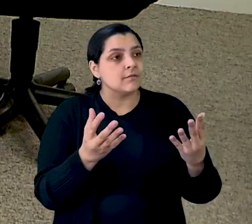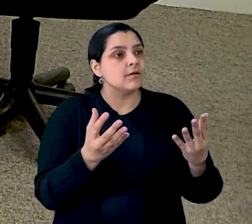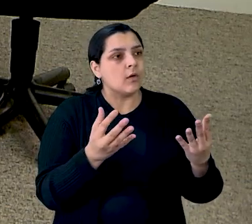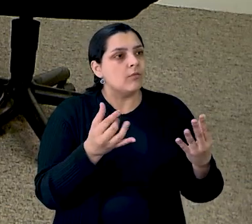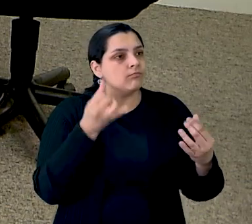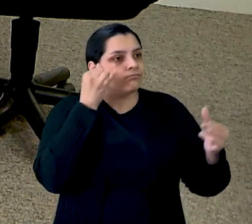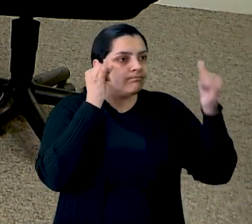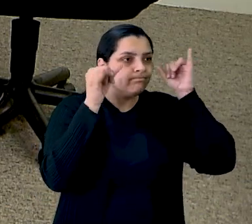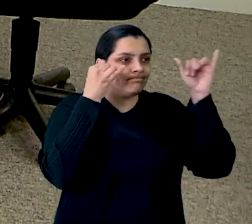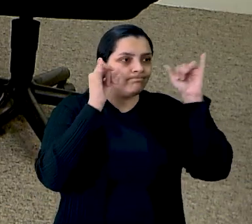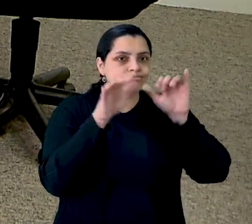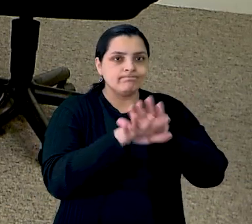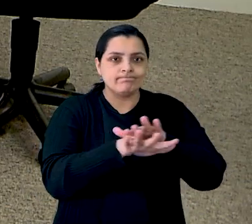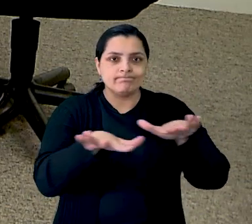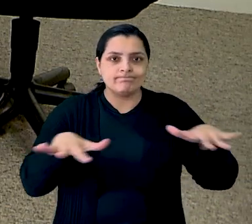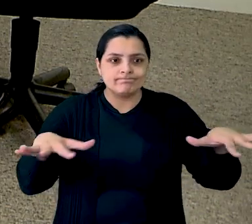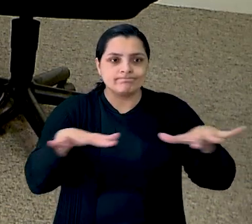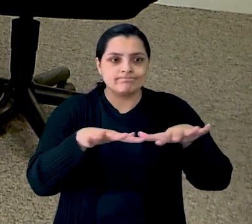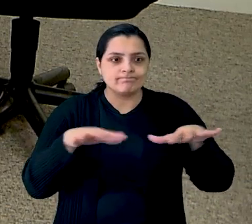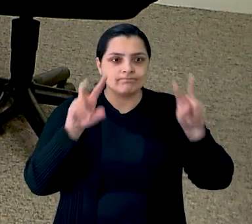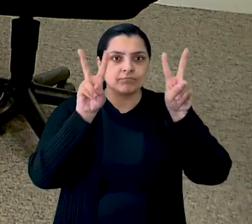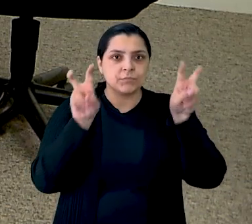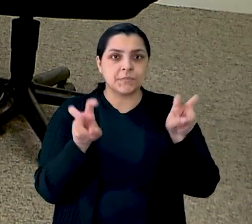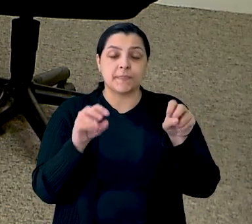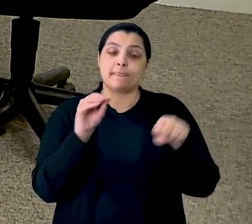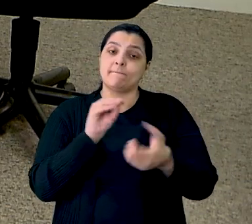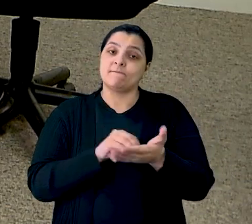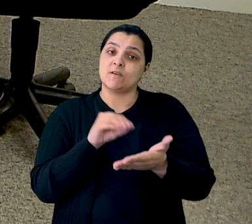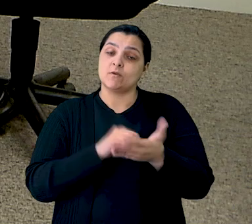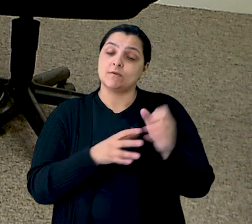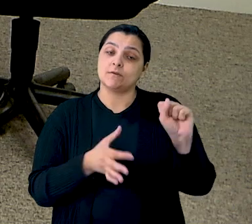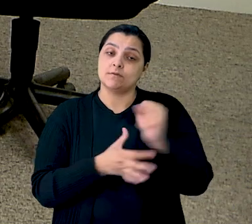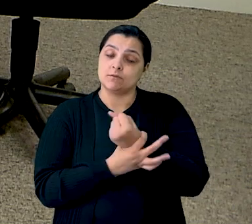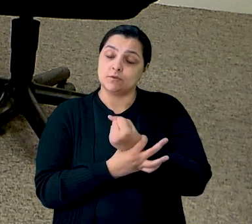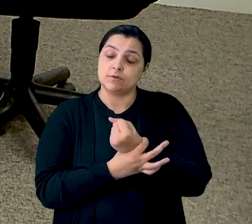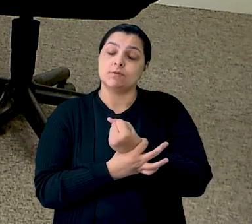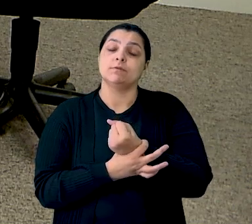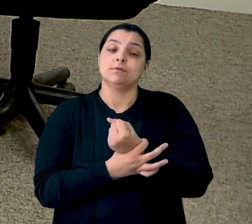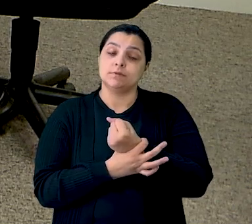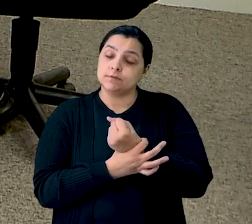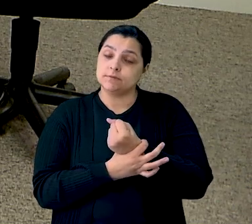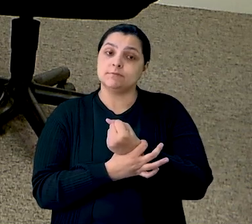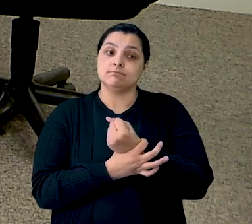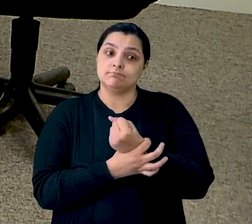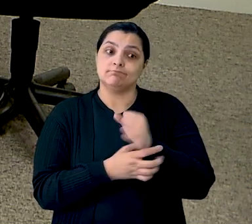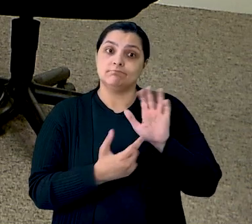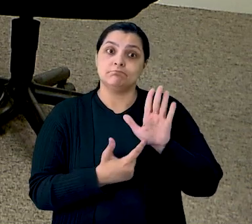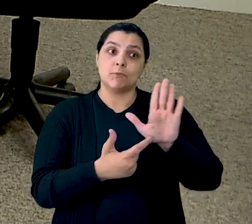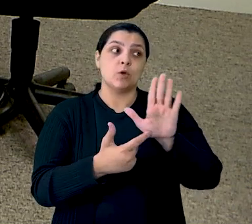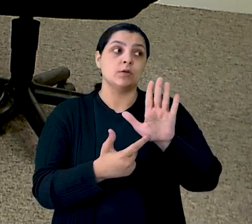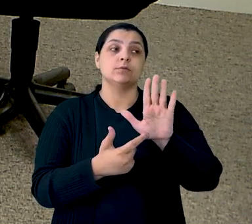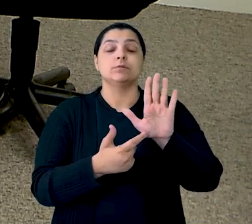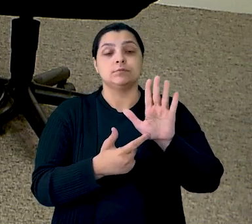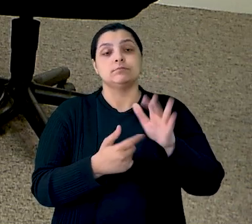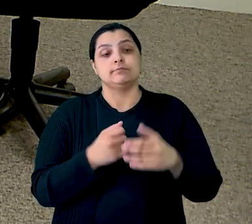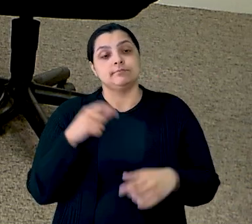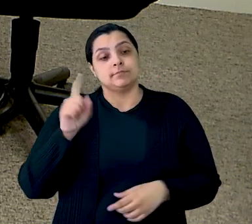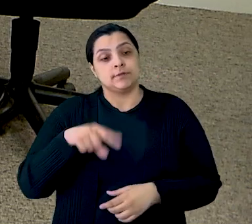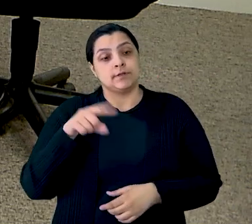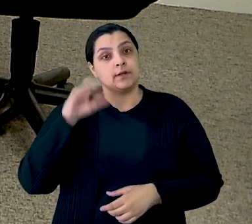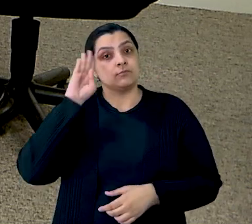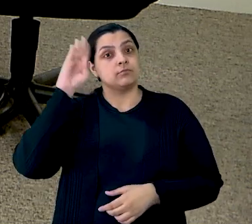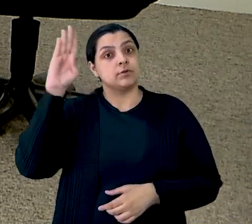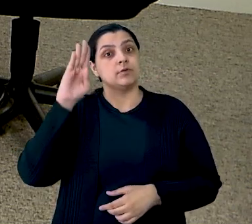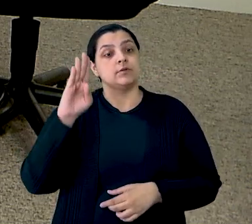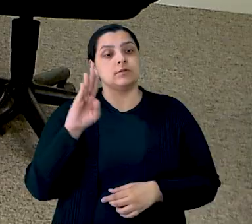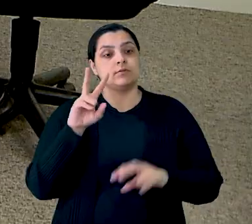diversas vertentes que a saúde, que o tema da insegurança no trabalho seja colocado em segundo plano, que